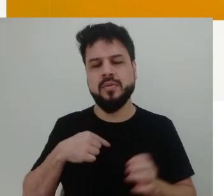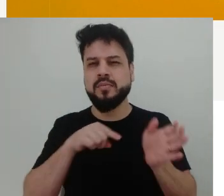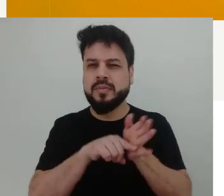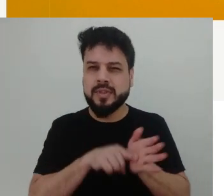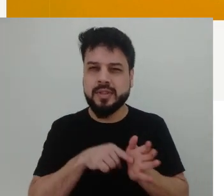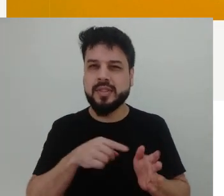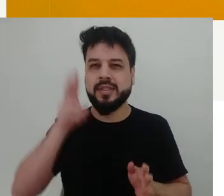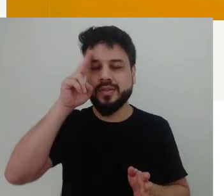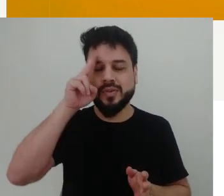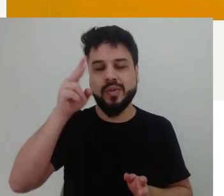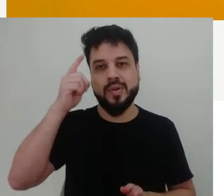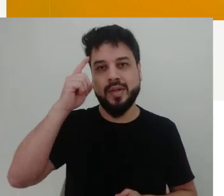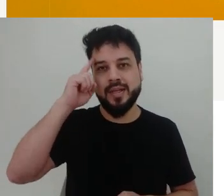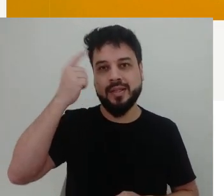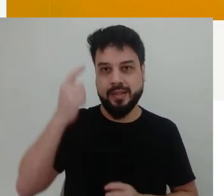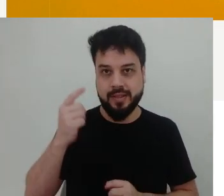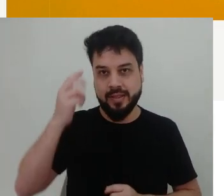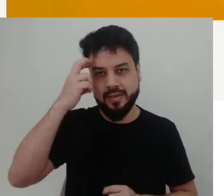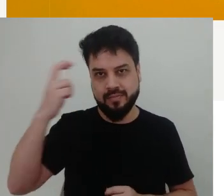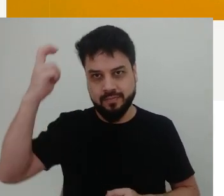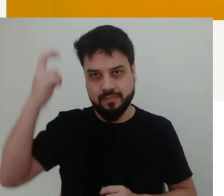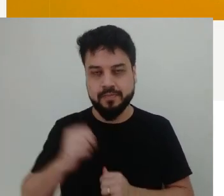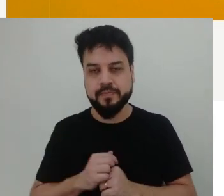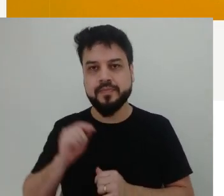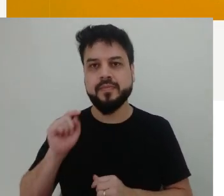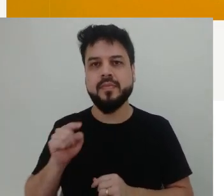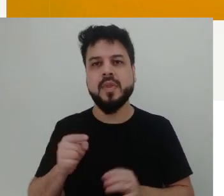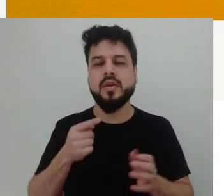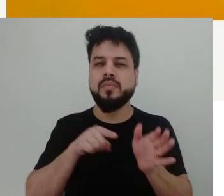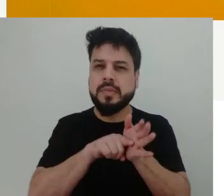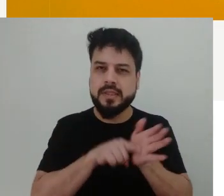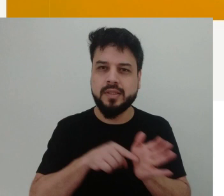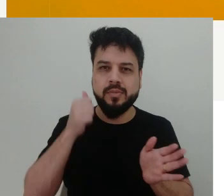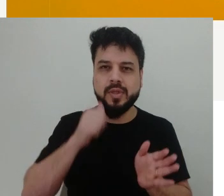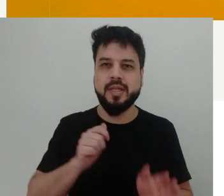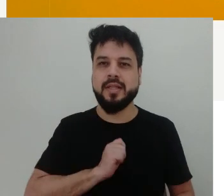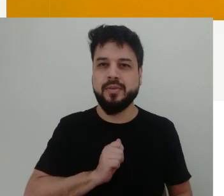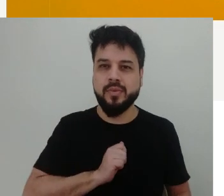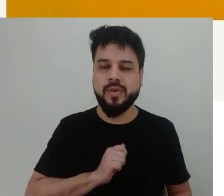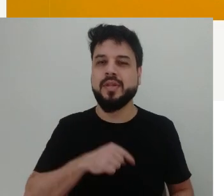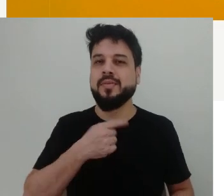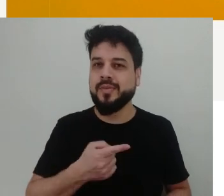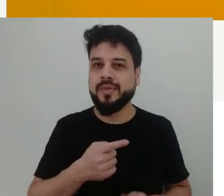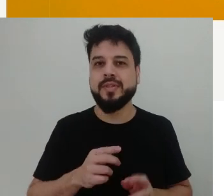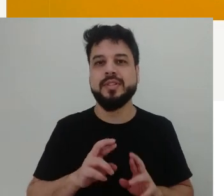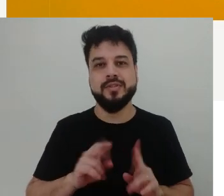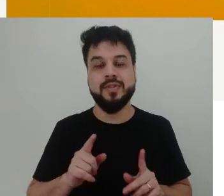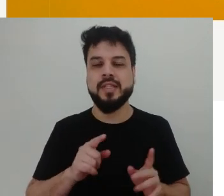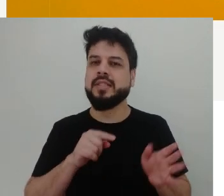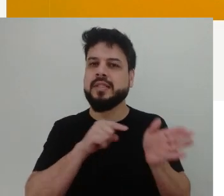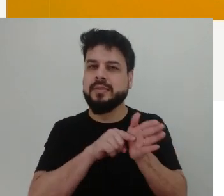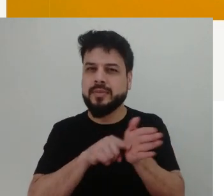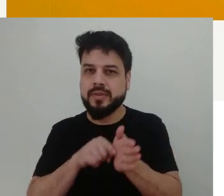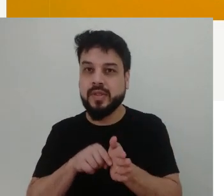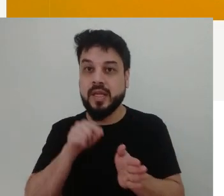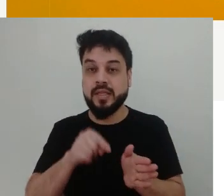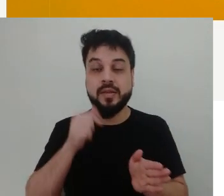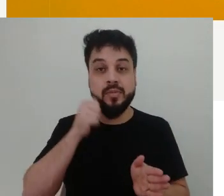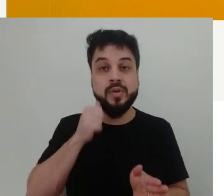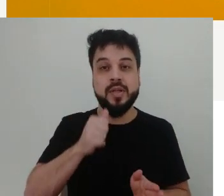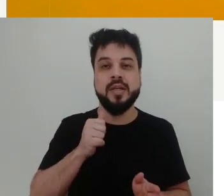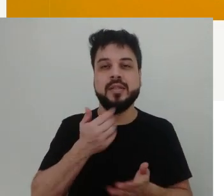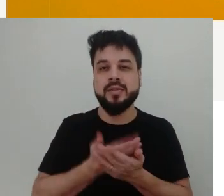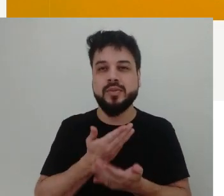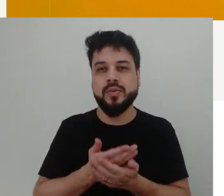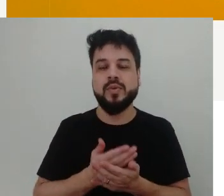muito rapidamente, essa coisa de um conhecimento crítico. Eu esqueci de dizer, mas também é sempre complicado um